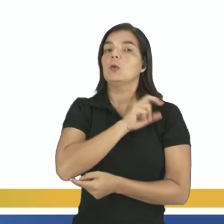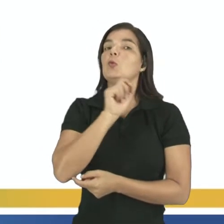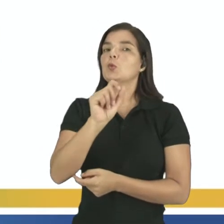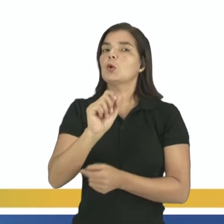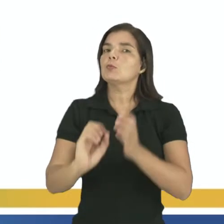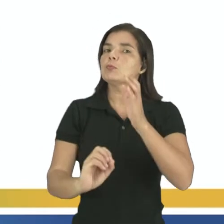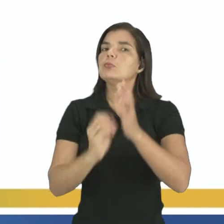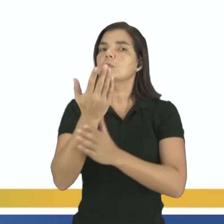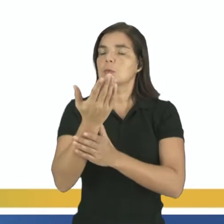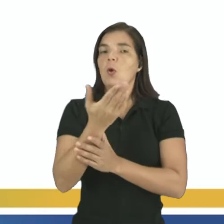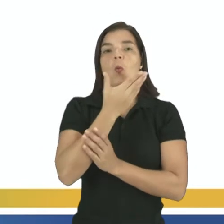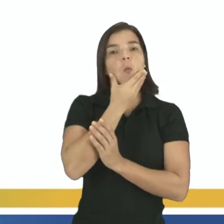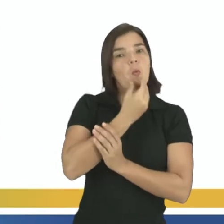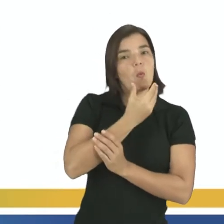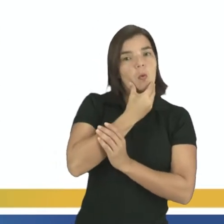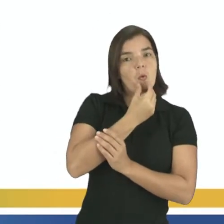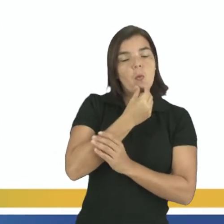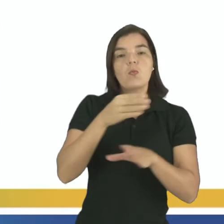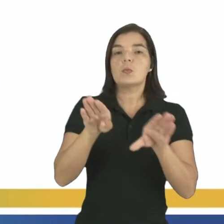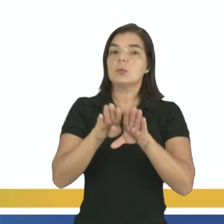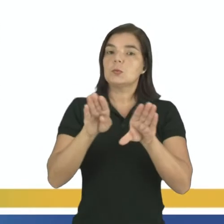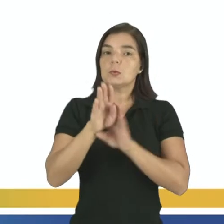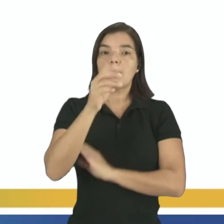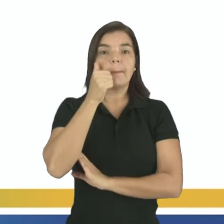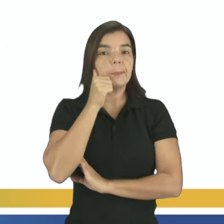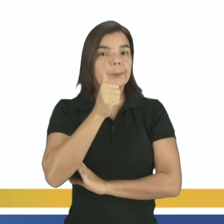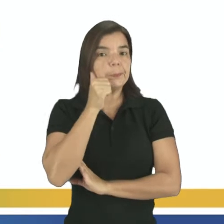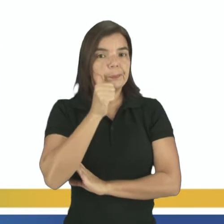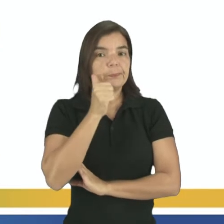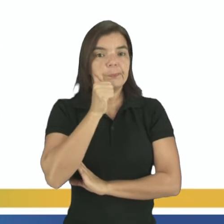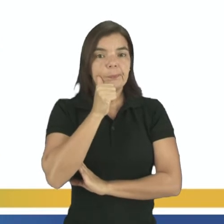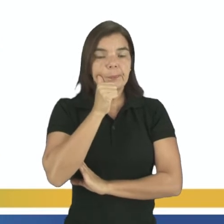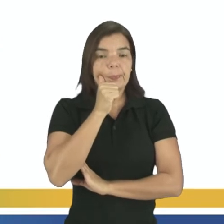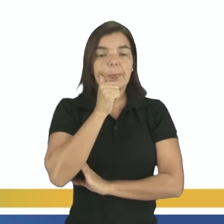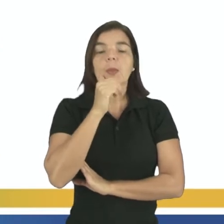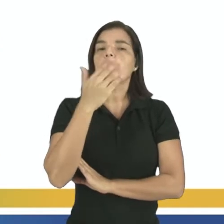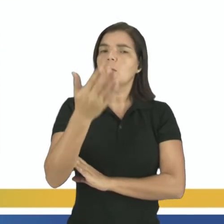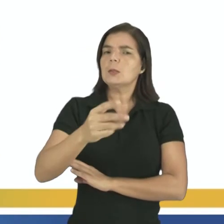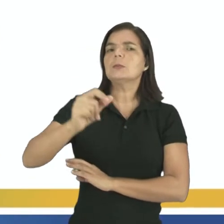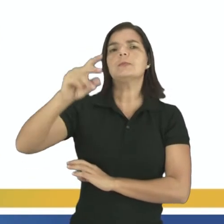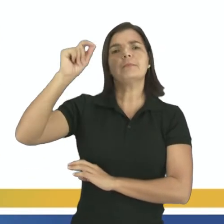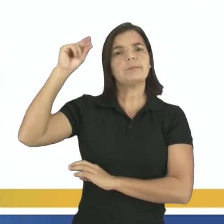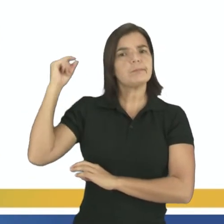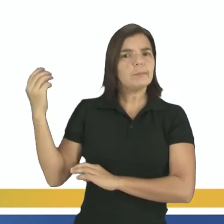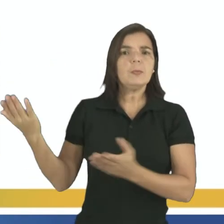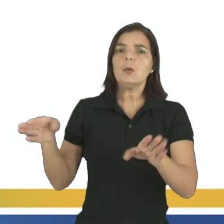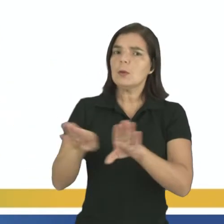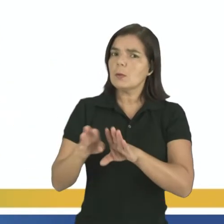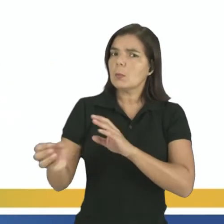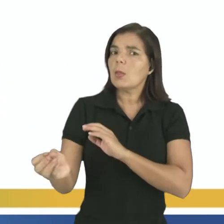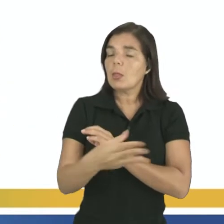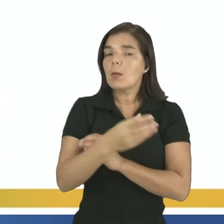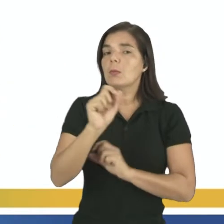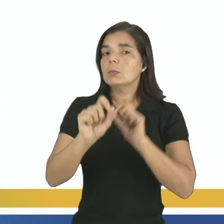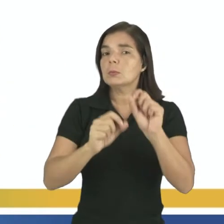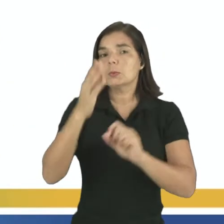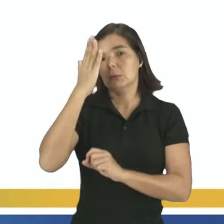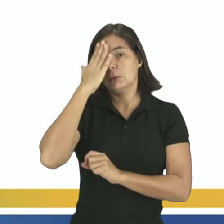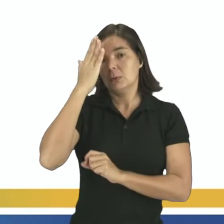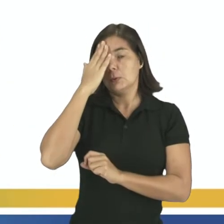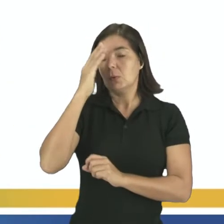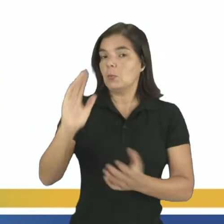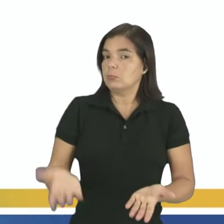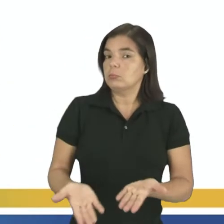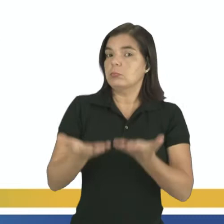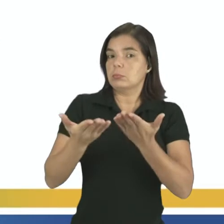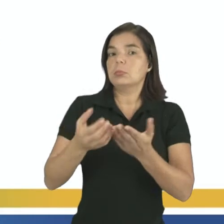a surgir tanto para homens quanto para mulheres. E nos tempos modernos, a gente entende, a gente